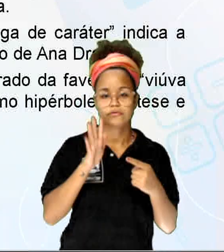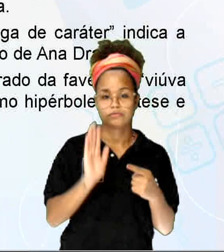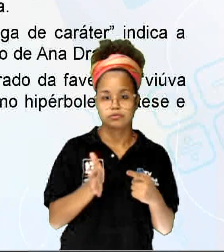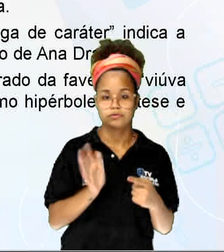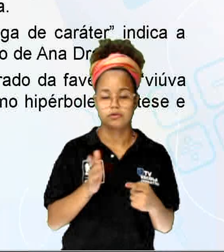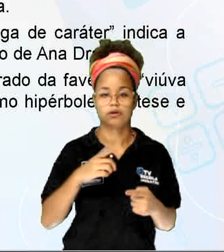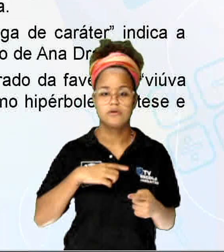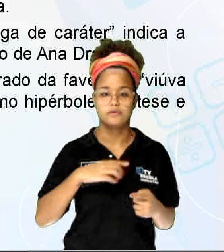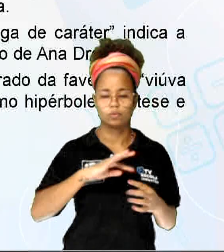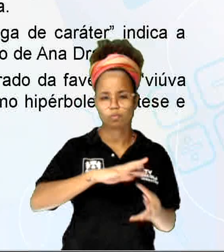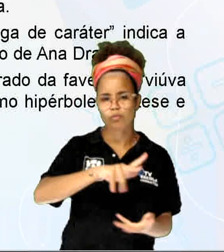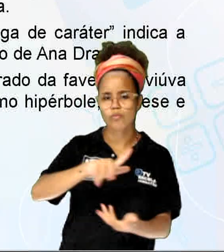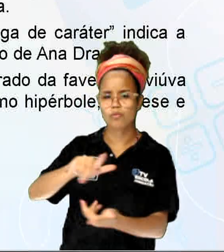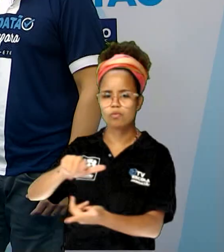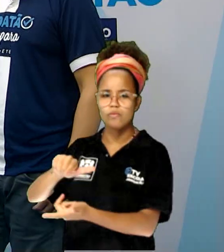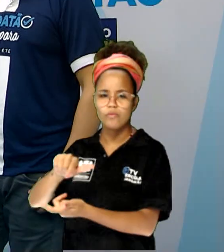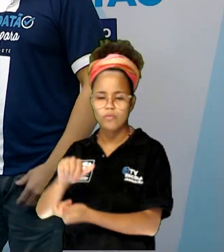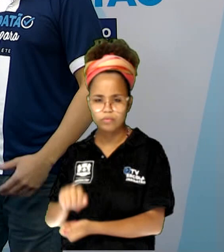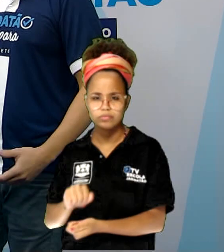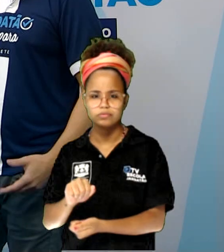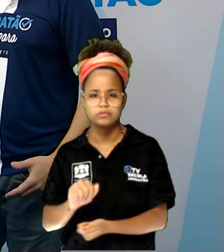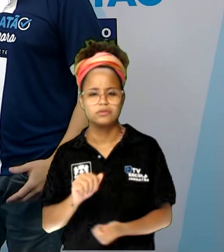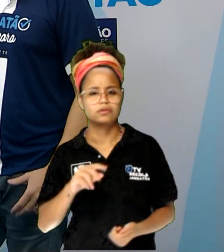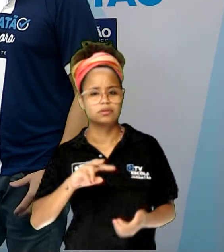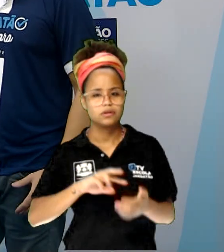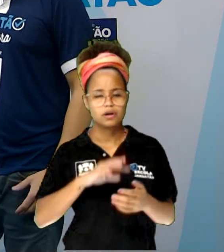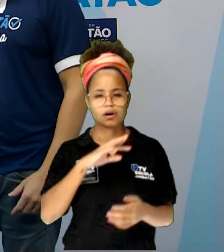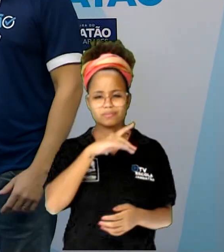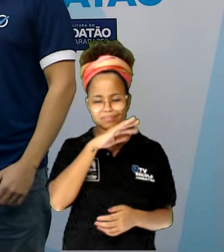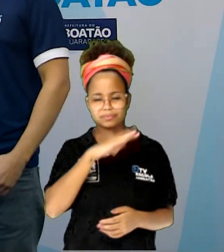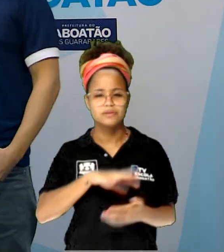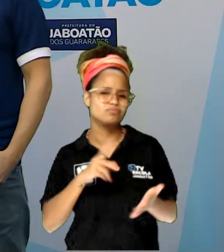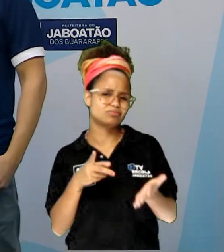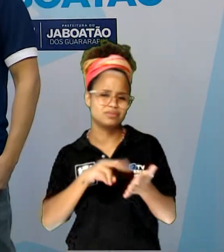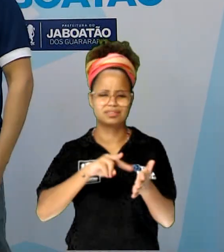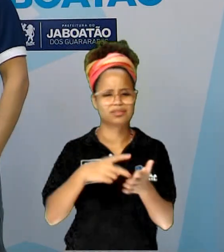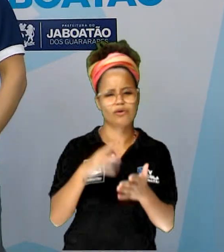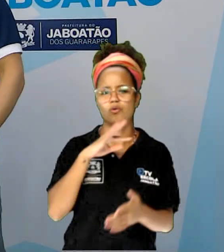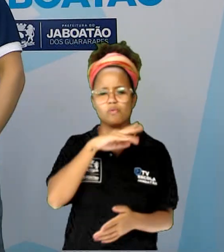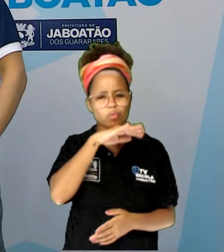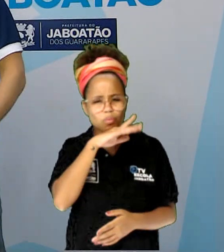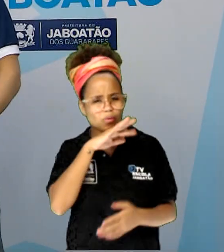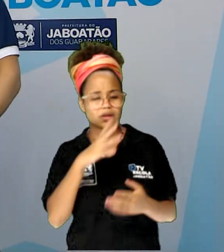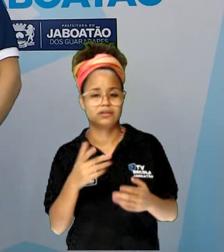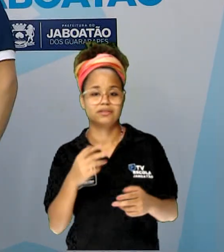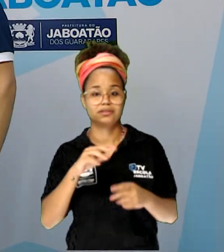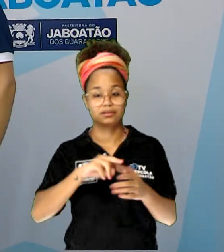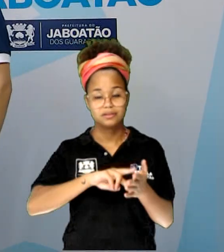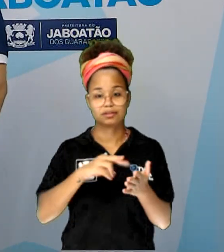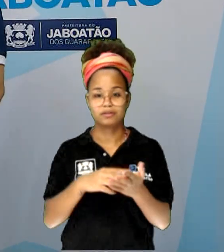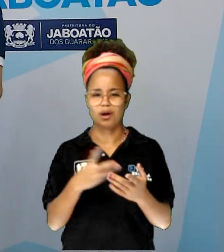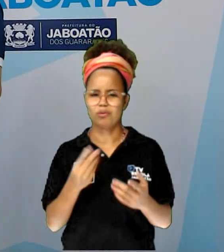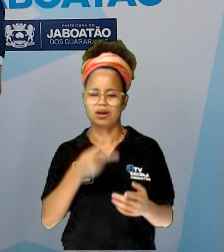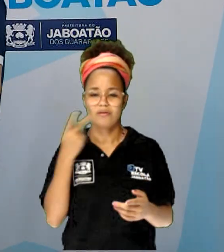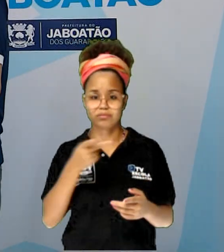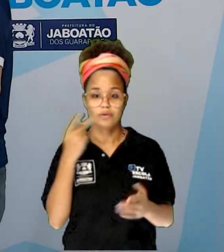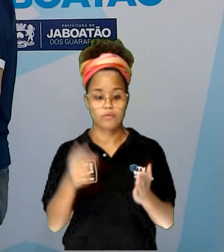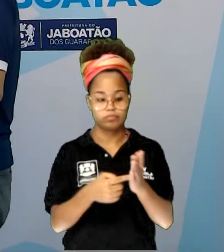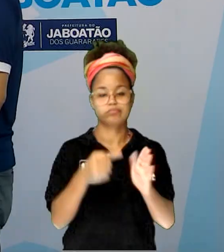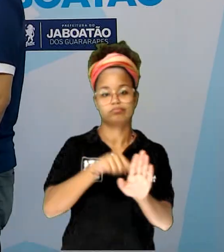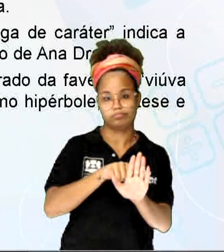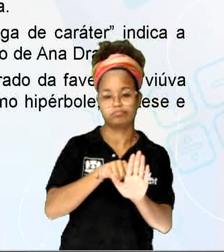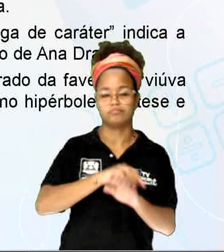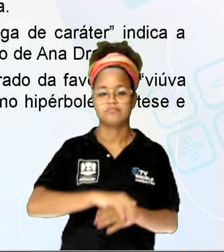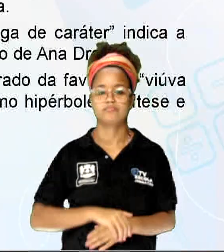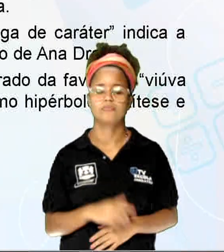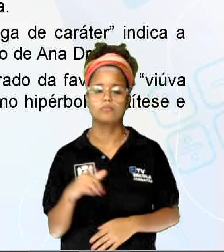exagero. Não quer dizer que o nosso mundo é tão terrível assim. Então esse exagero é chamado de hipérbole, são figuras de linguagem. Né? A gente vê